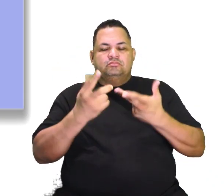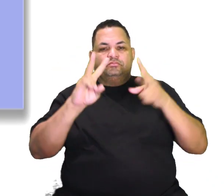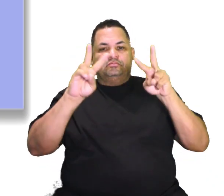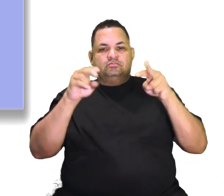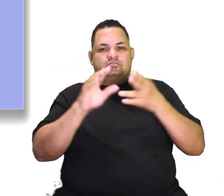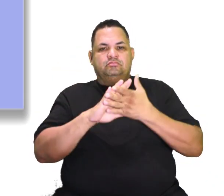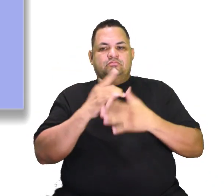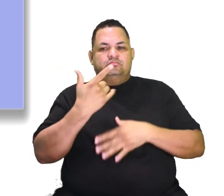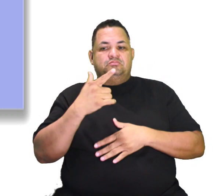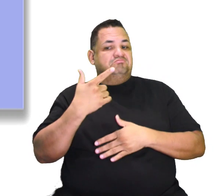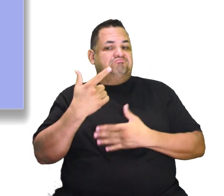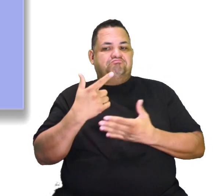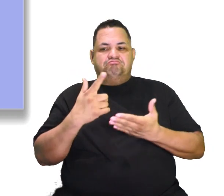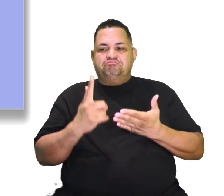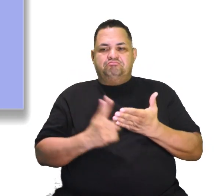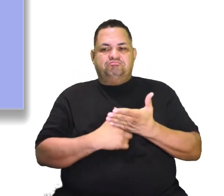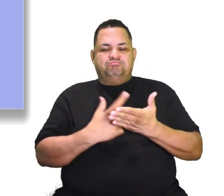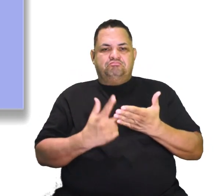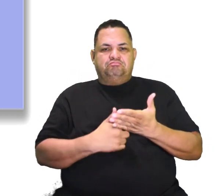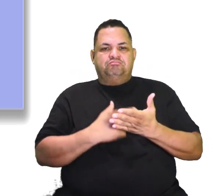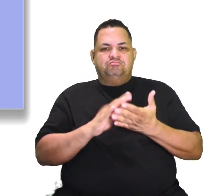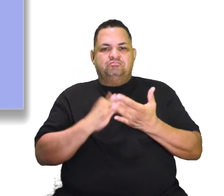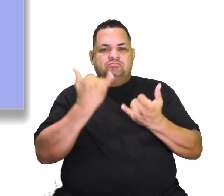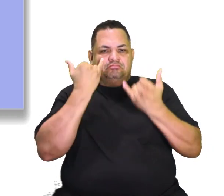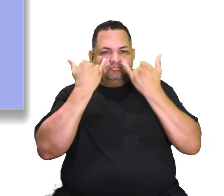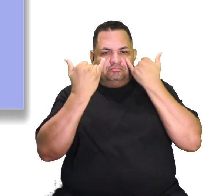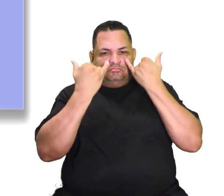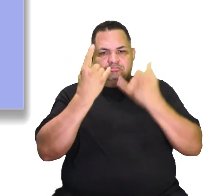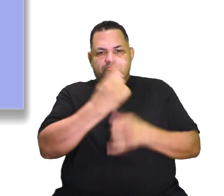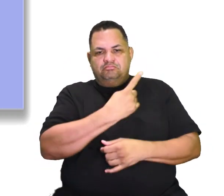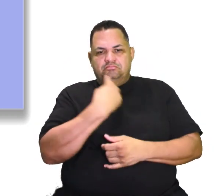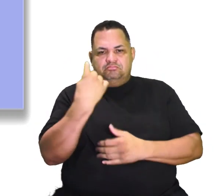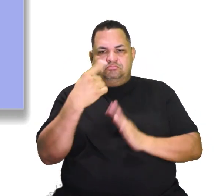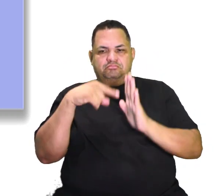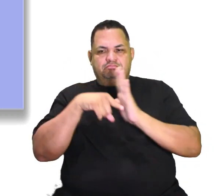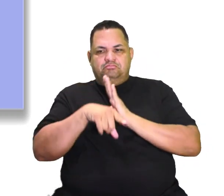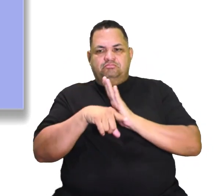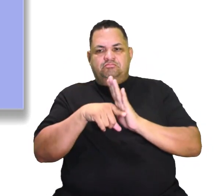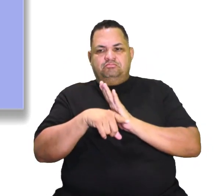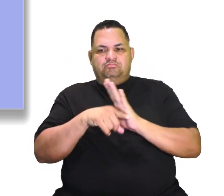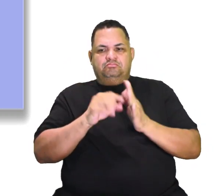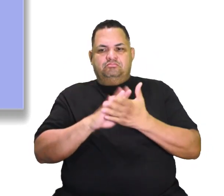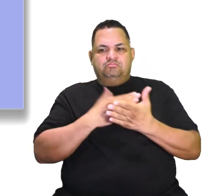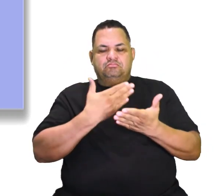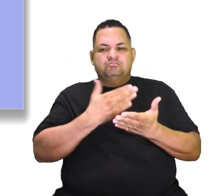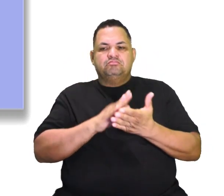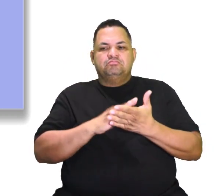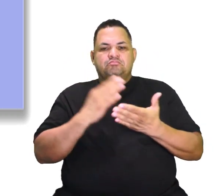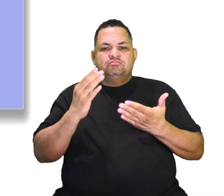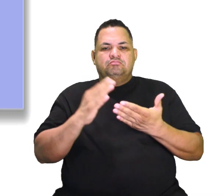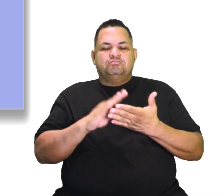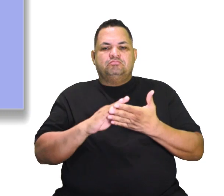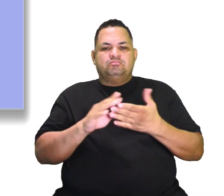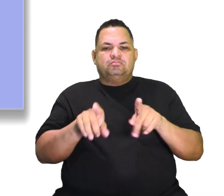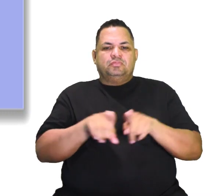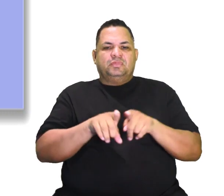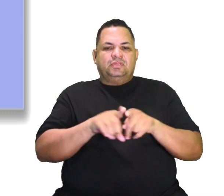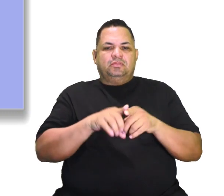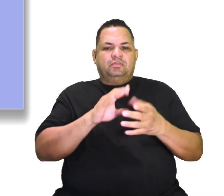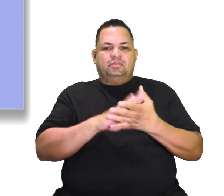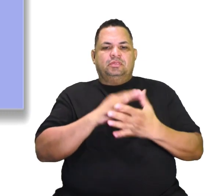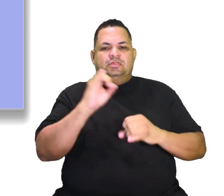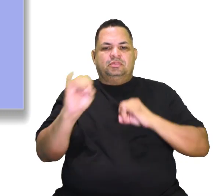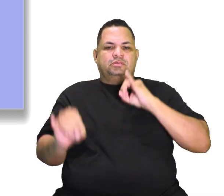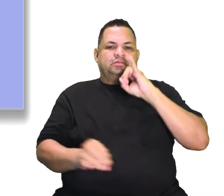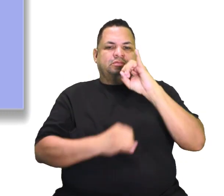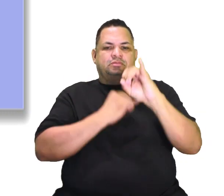livros. Então, o que nós temos é informações que nós pesquisamos nos jornais, que nós pesquisamos também em alguns sites,